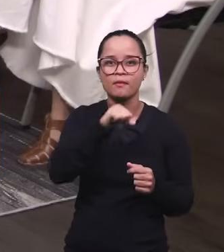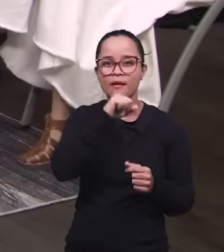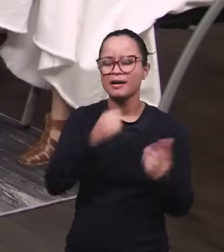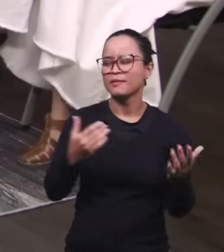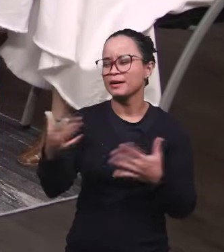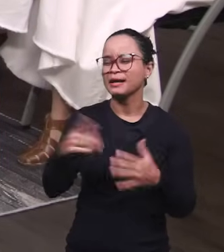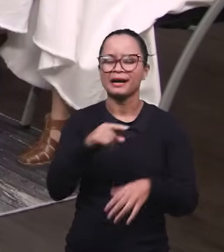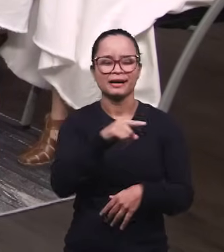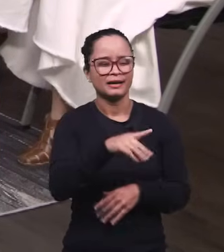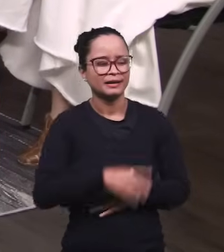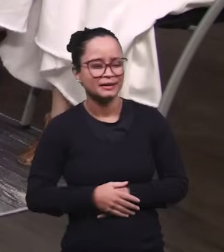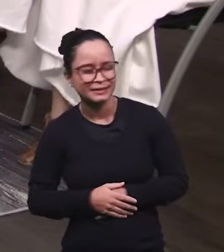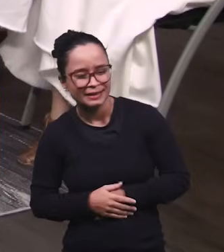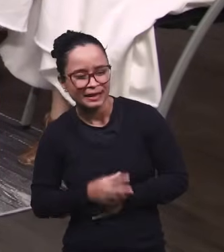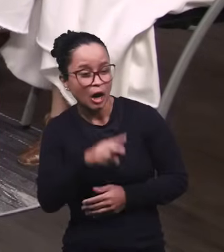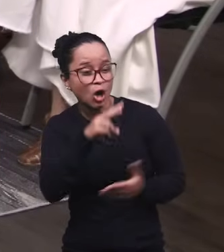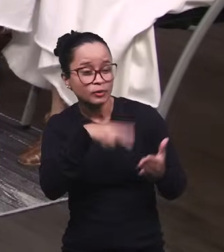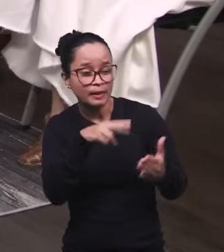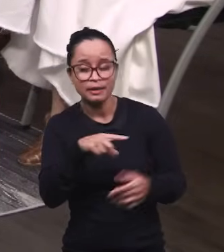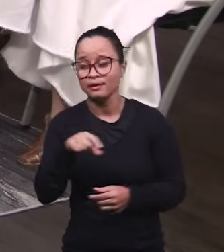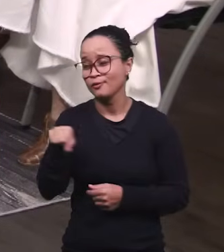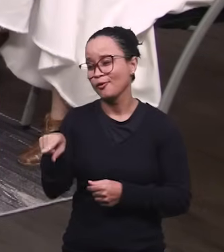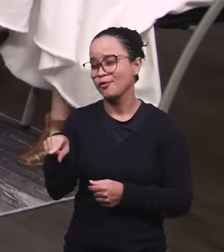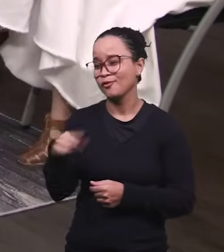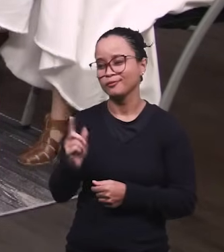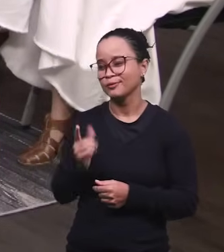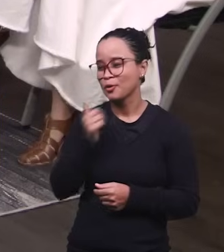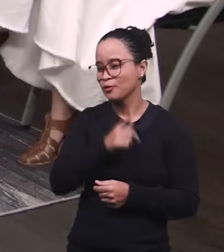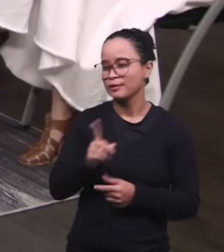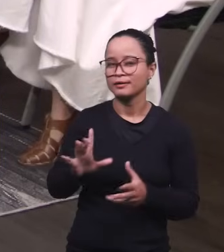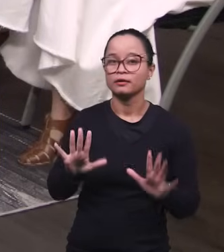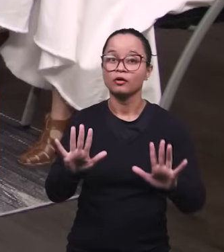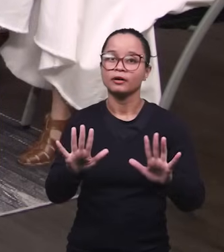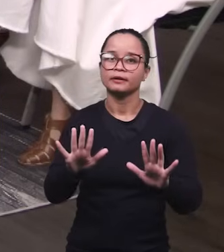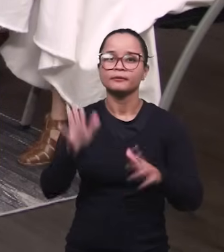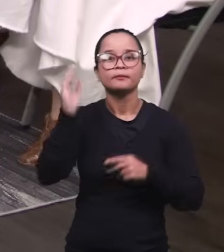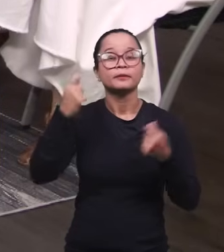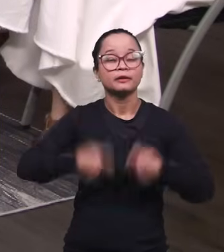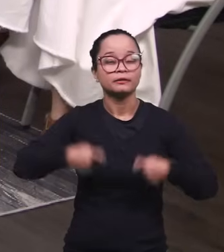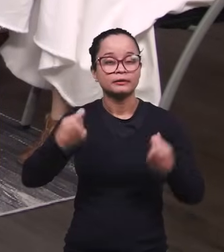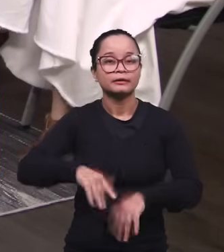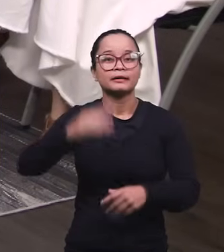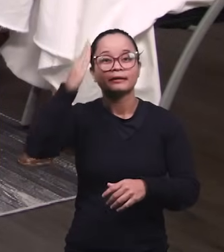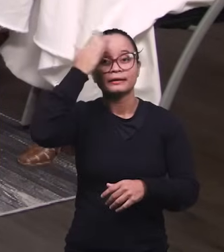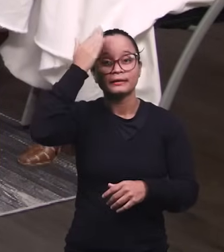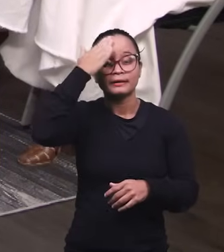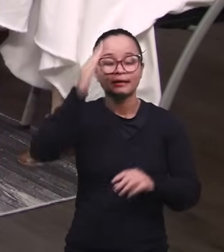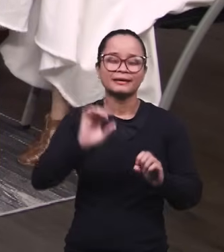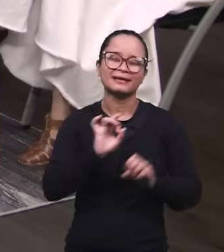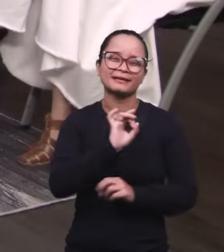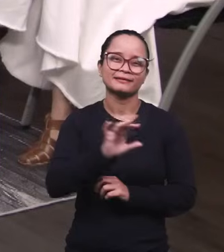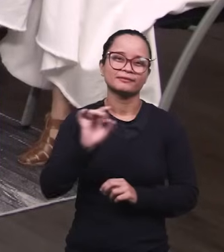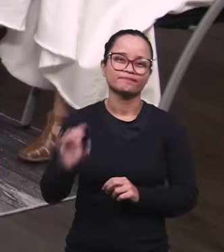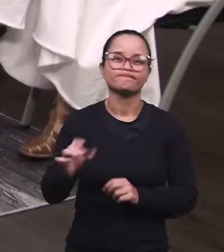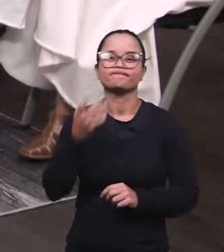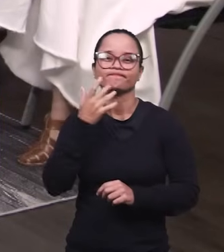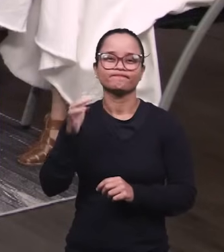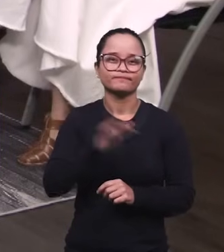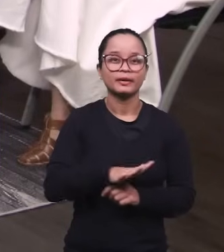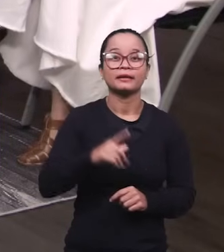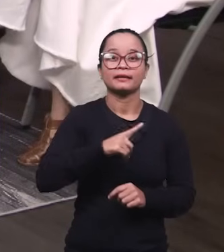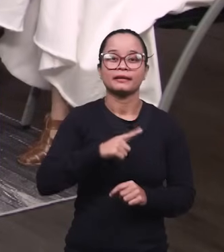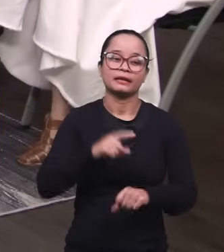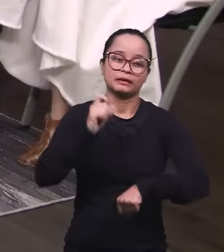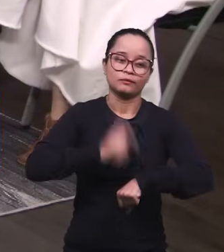muito. Joãozinho tá lendo. O irmão. Então, assim, entender que cada criança tem o seu tempo de desenvolvimento, verdade,